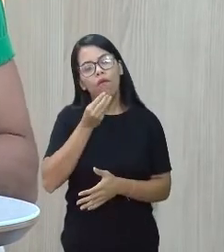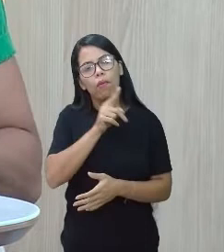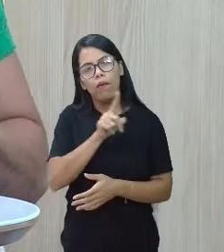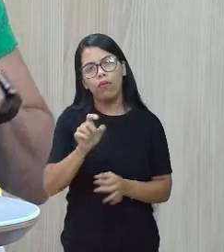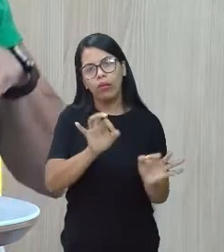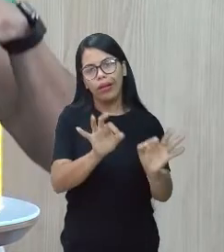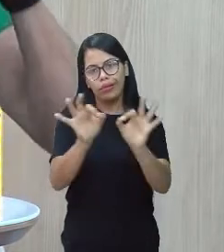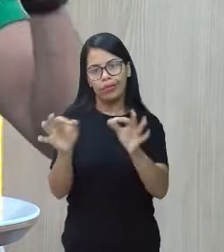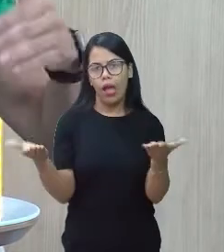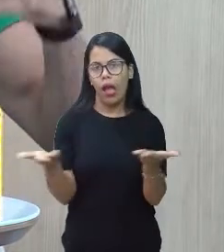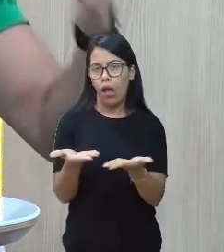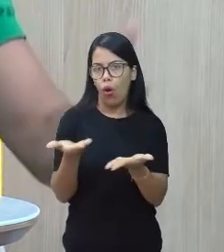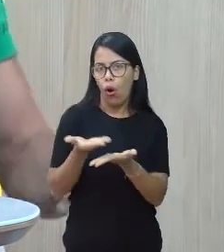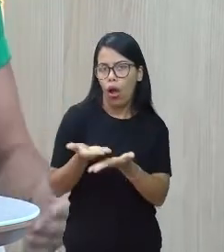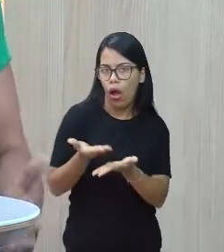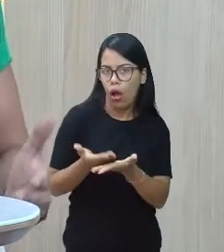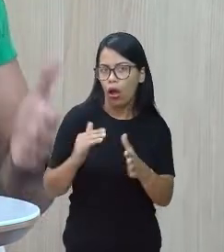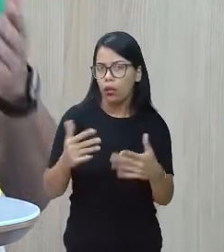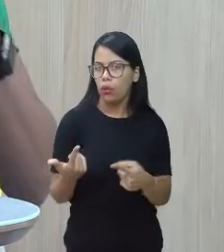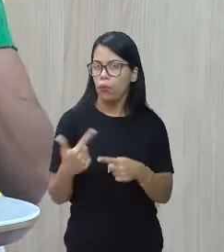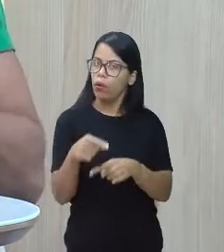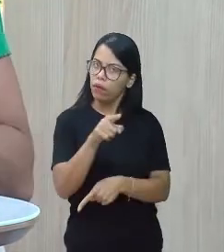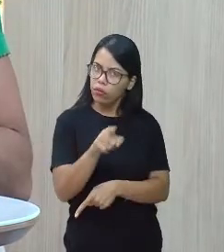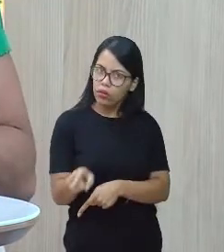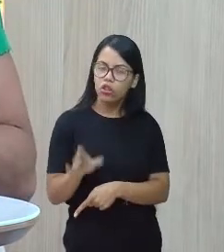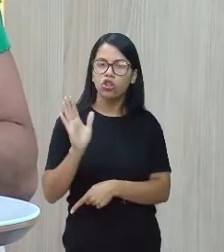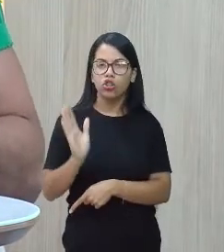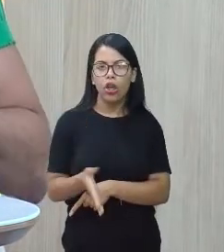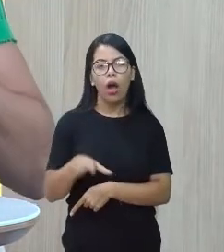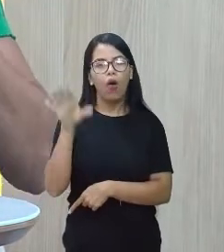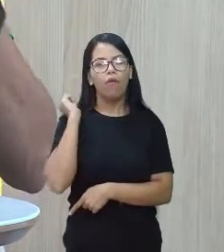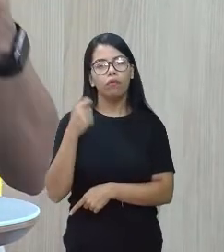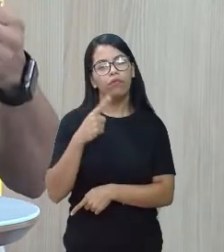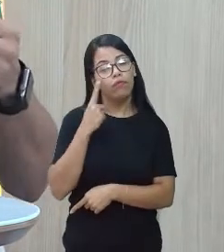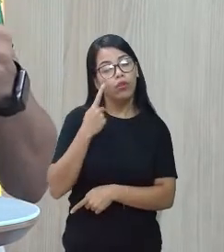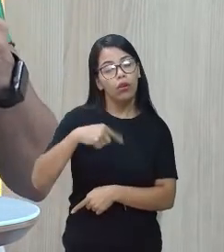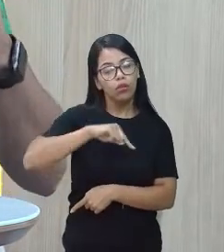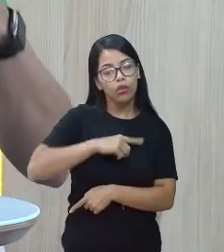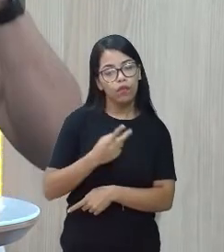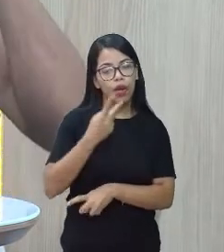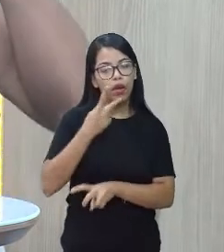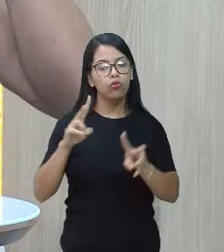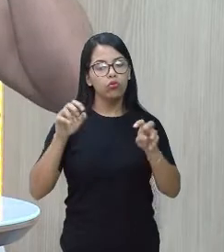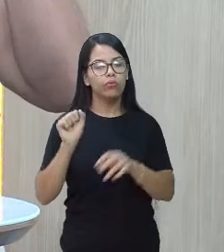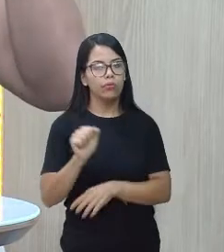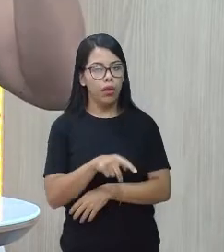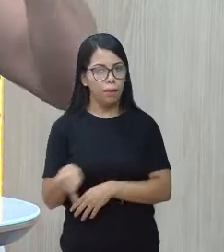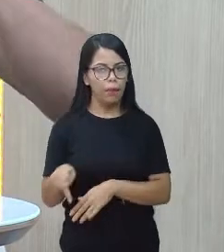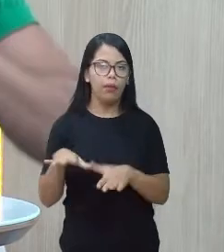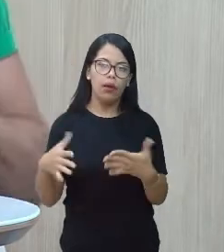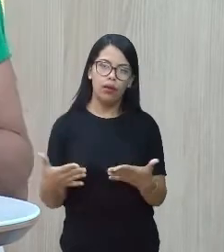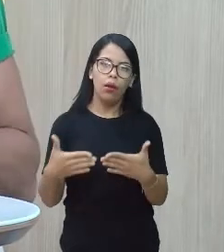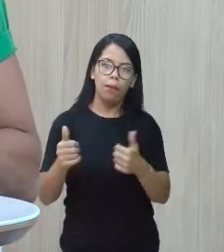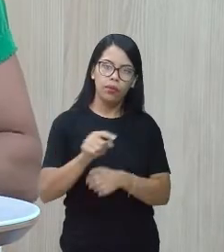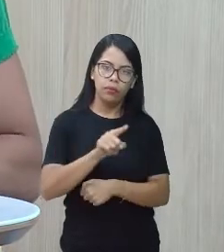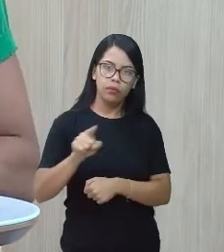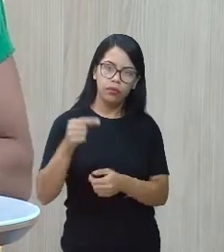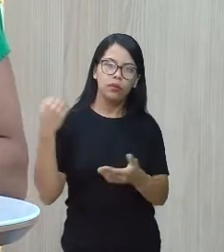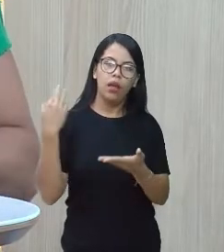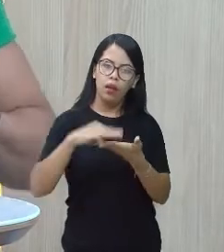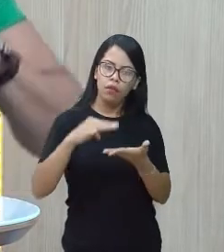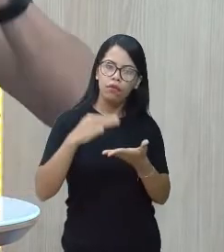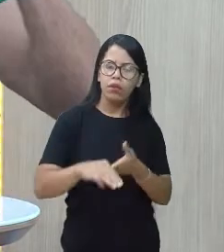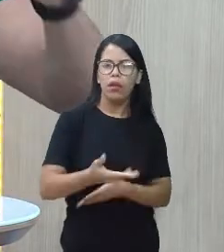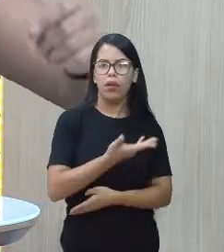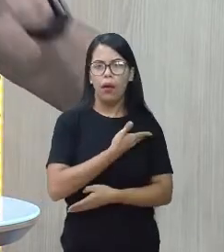aula, é porque você já escutou a gente falando sobre esse aplicativo, então eu peço para você que envie essa mensagem para o seu